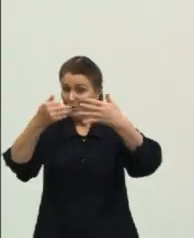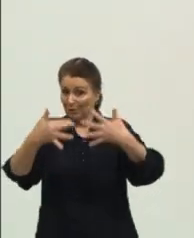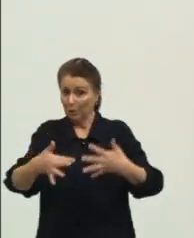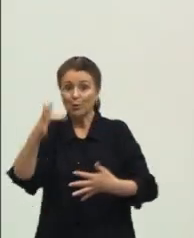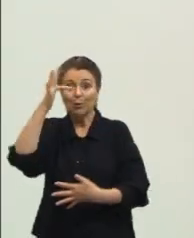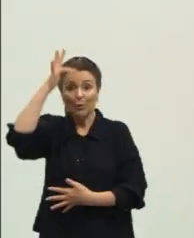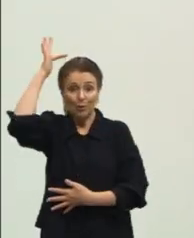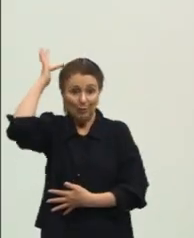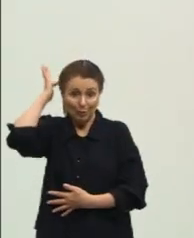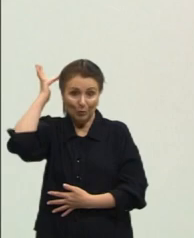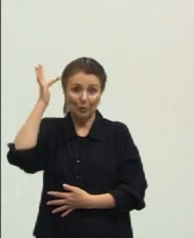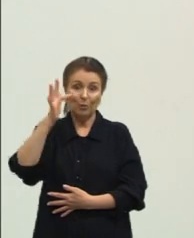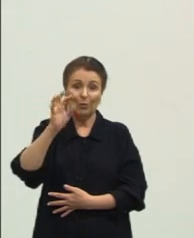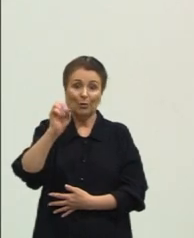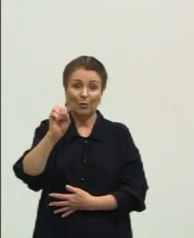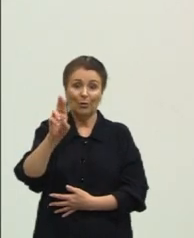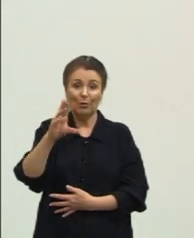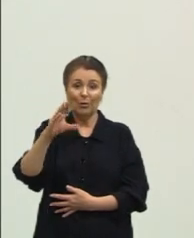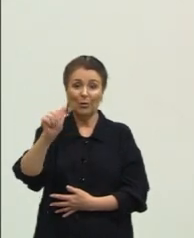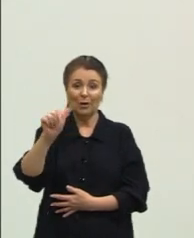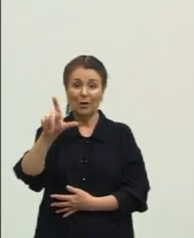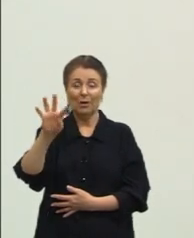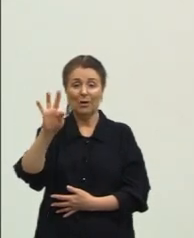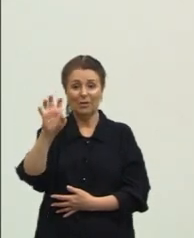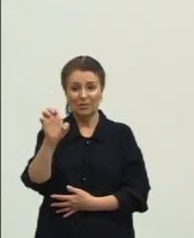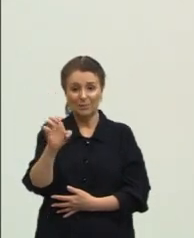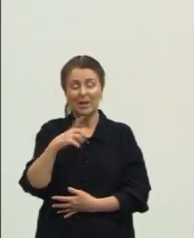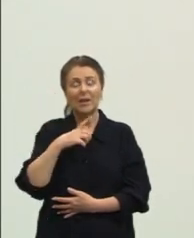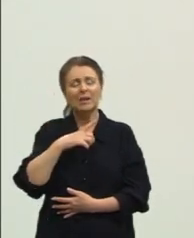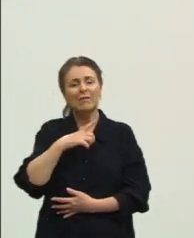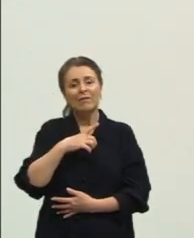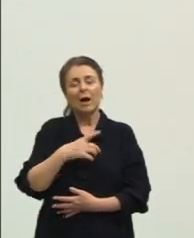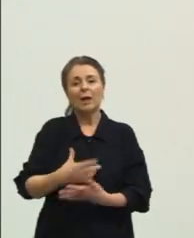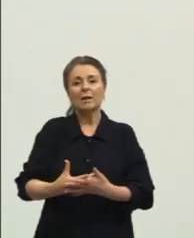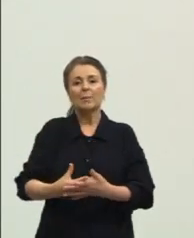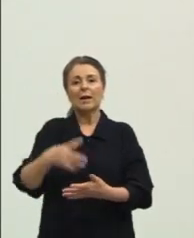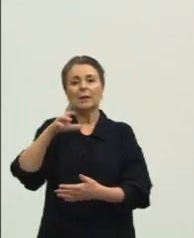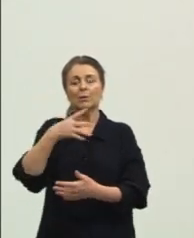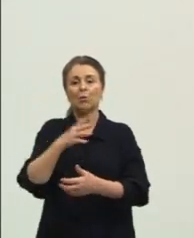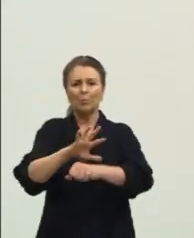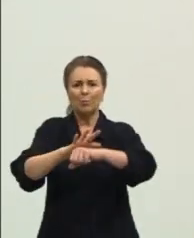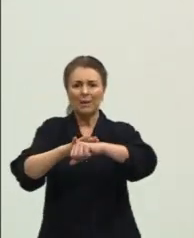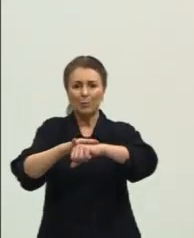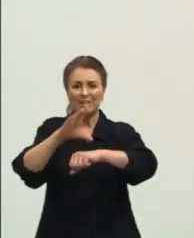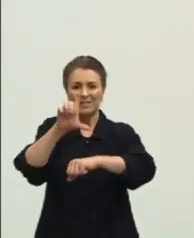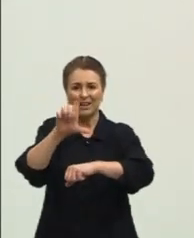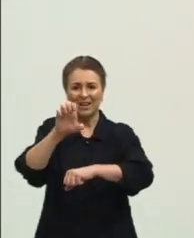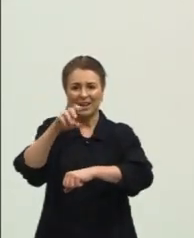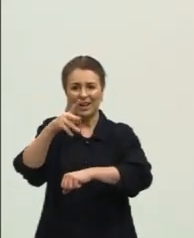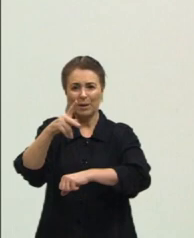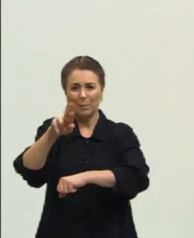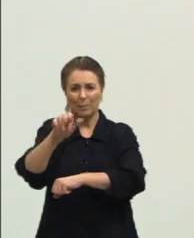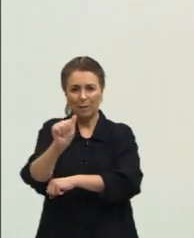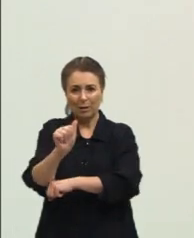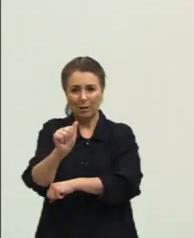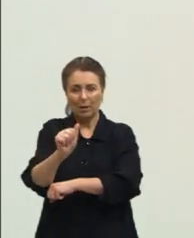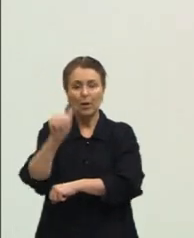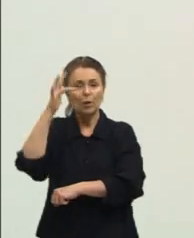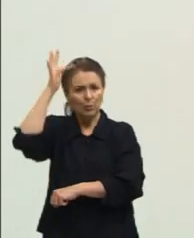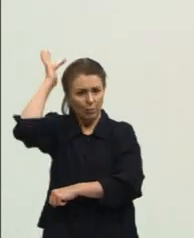aparece na questão do esse refere aos leprosos que é a questão do Poder disciplinar que é bem recente o foco é